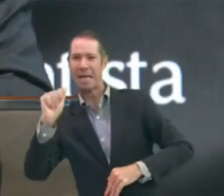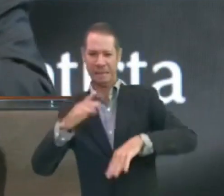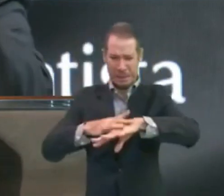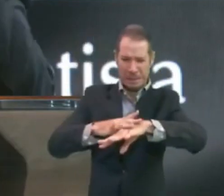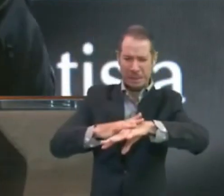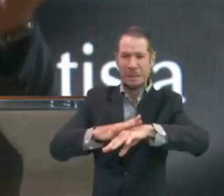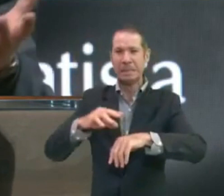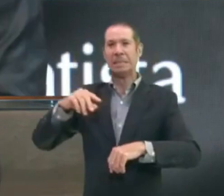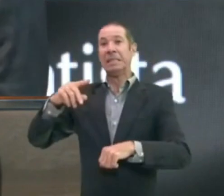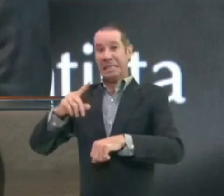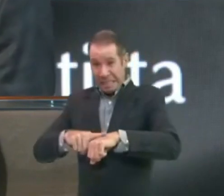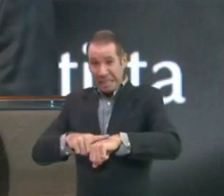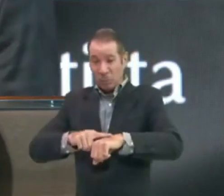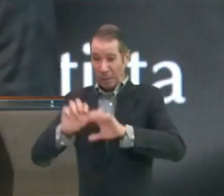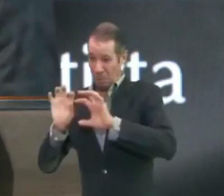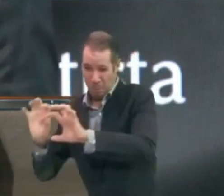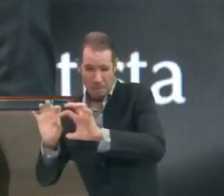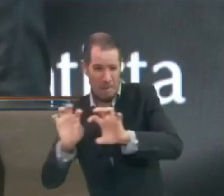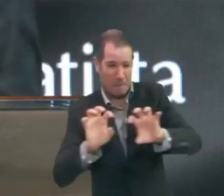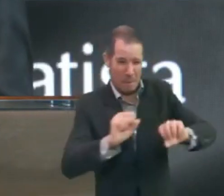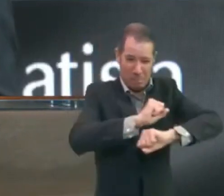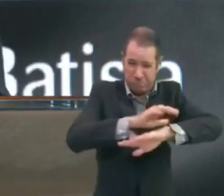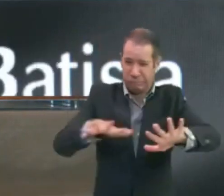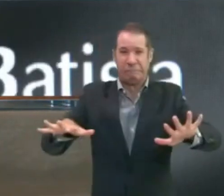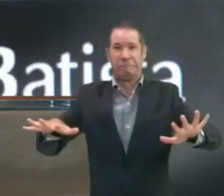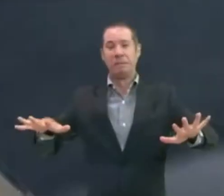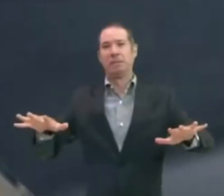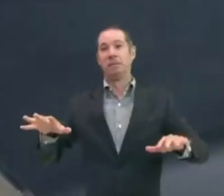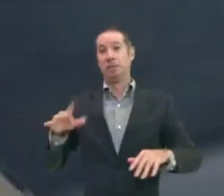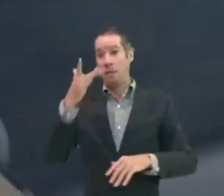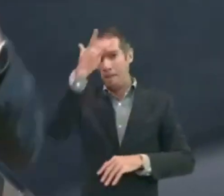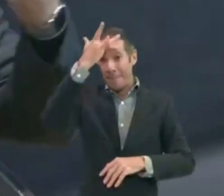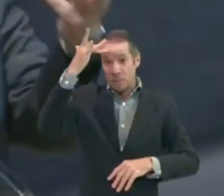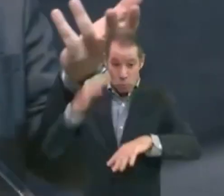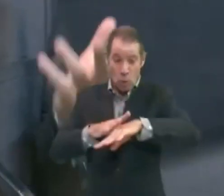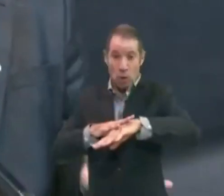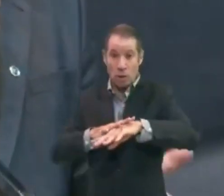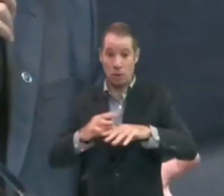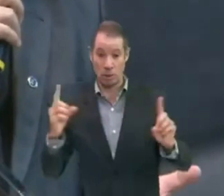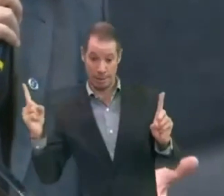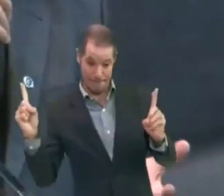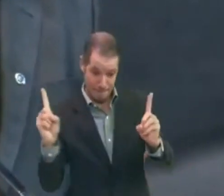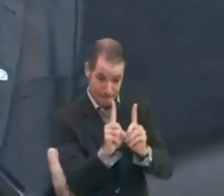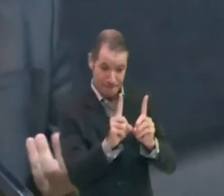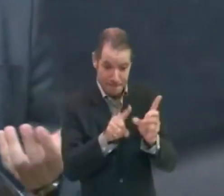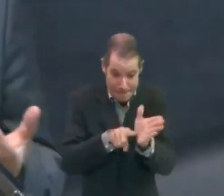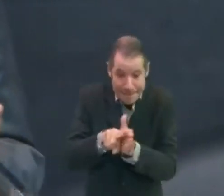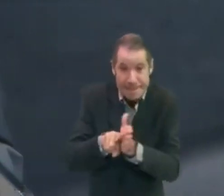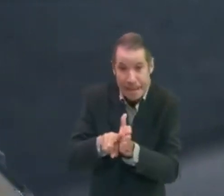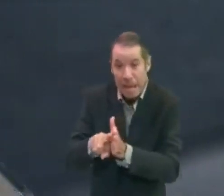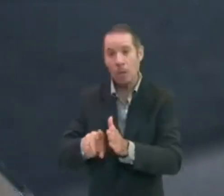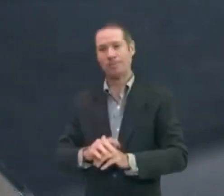que segregava as pessoas. Então o leproso, quando ele era diagnosticado com lepra,